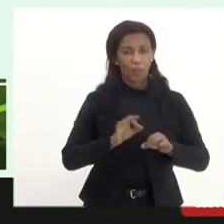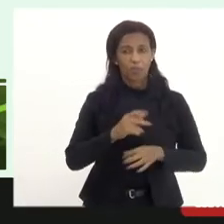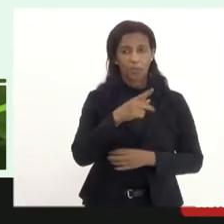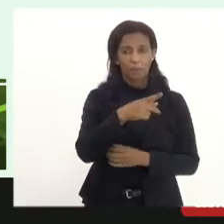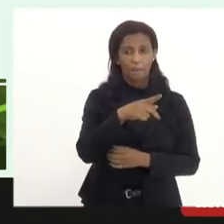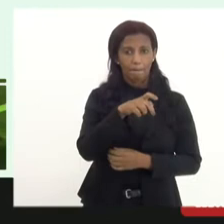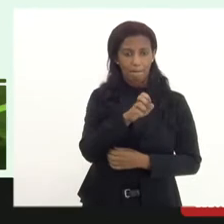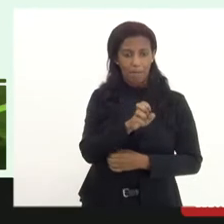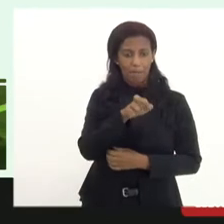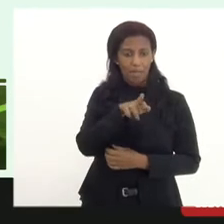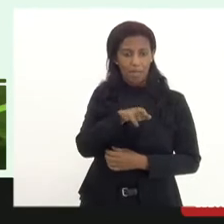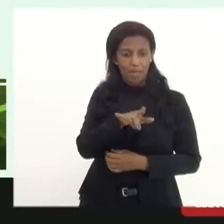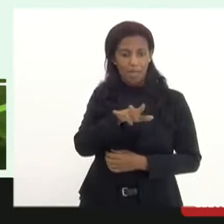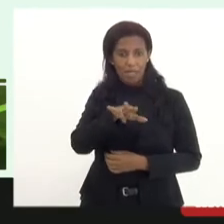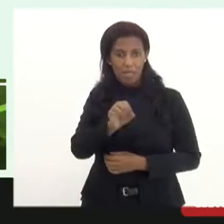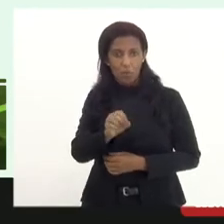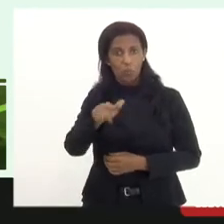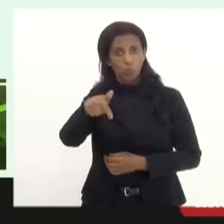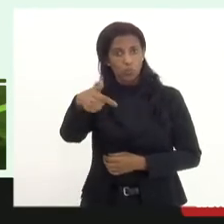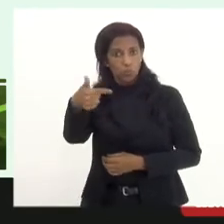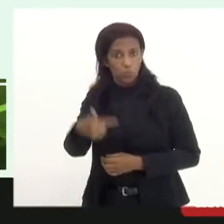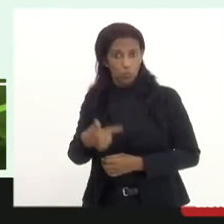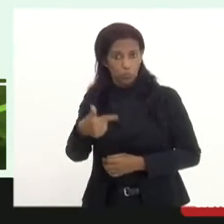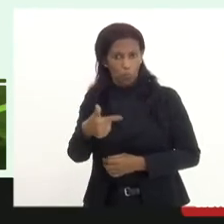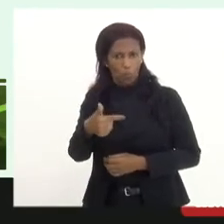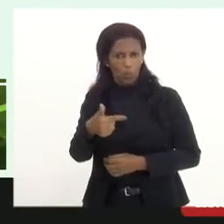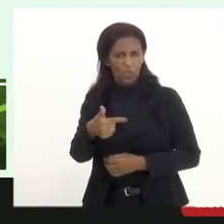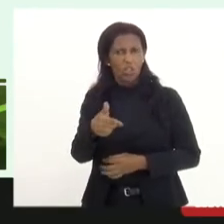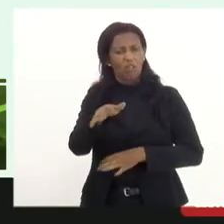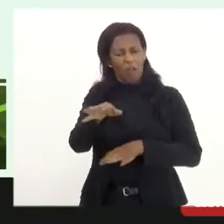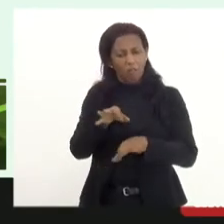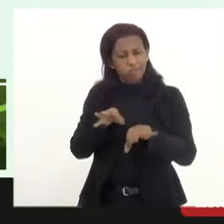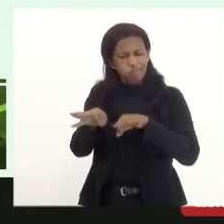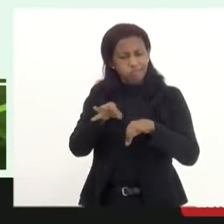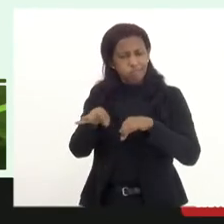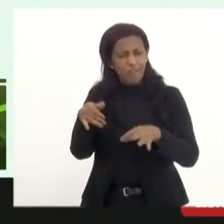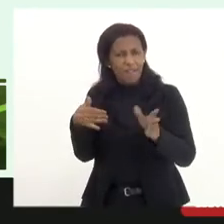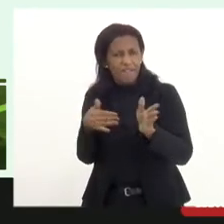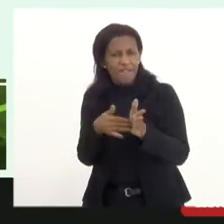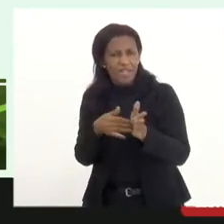2, estamos na fase final de comissionamento